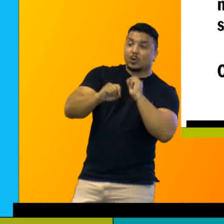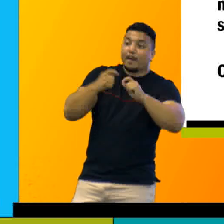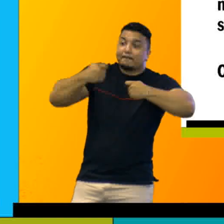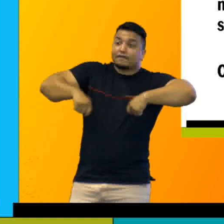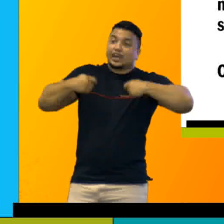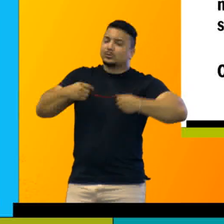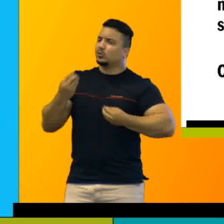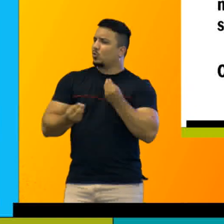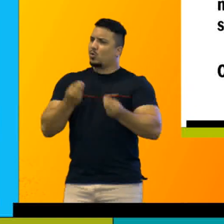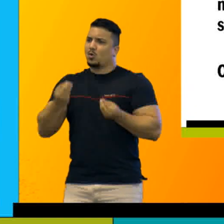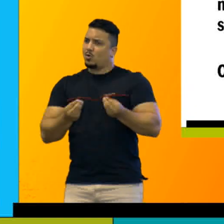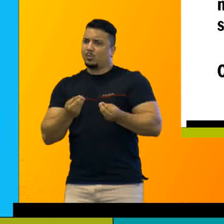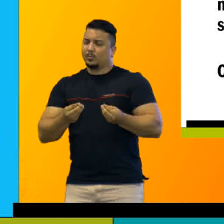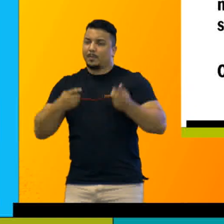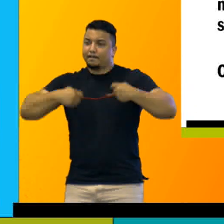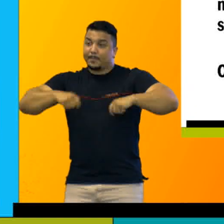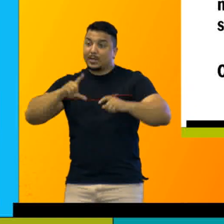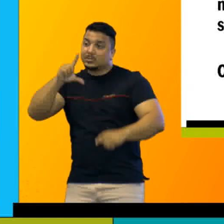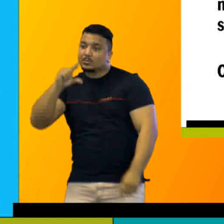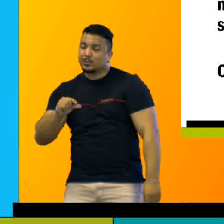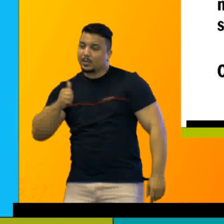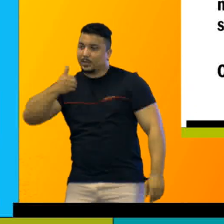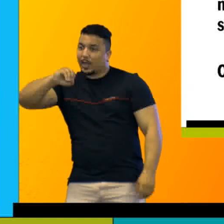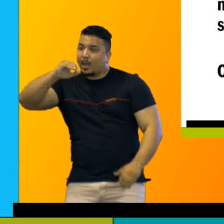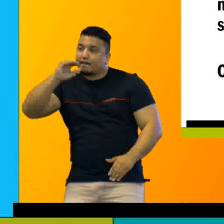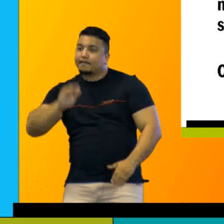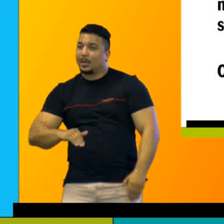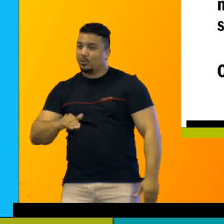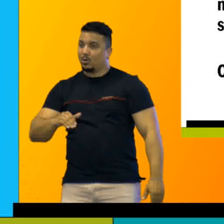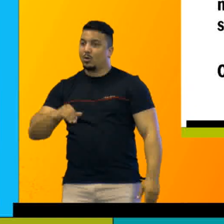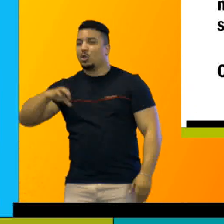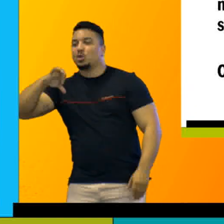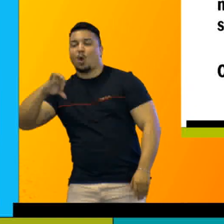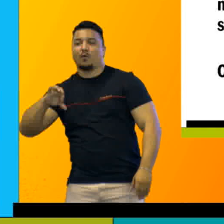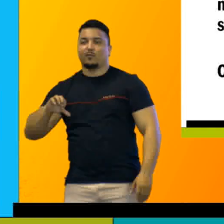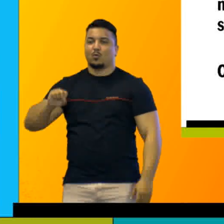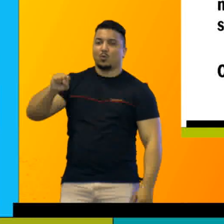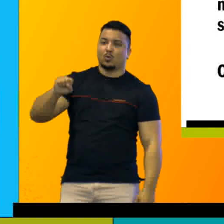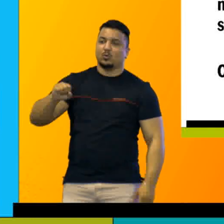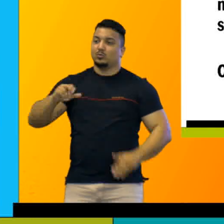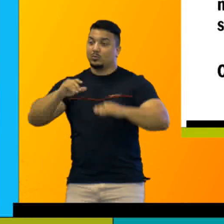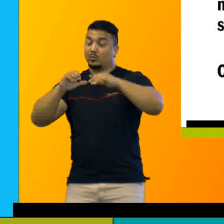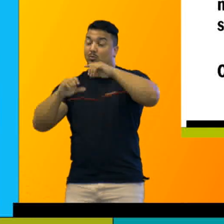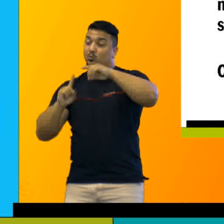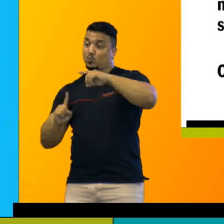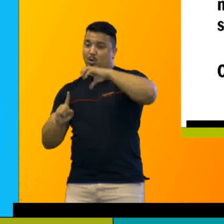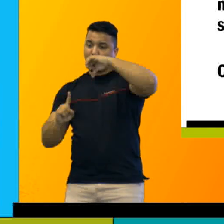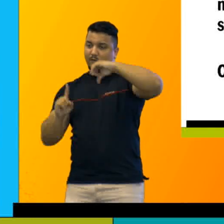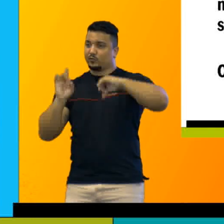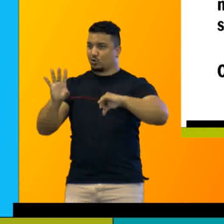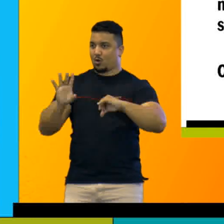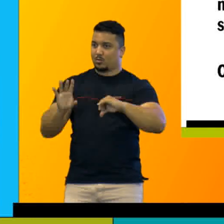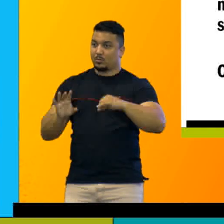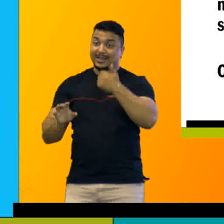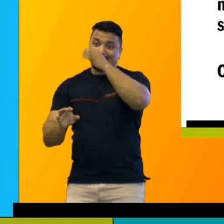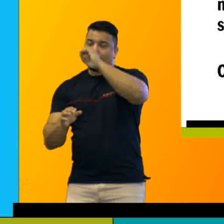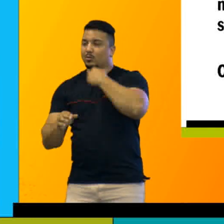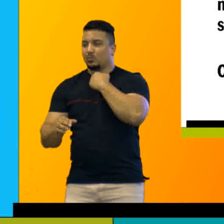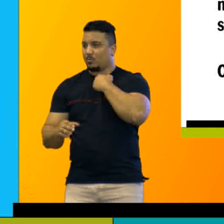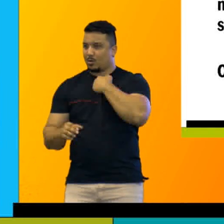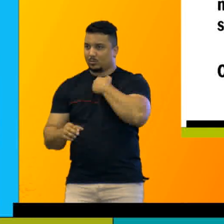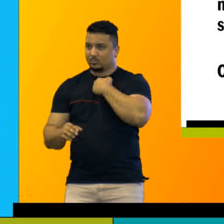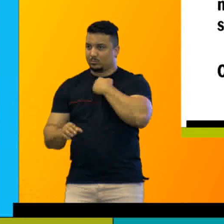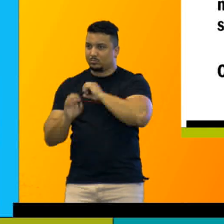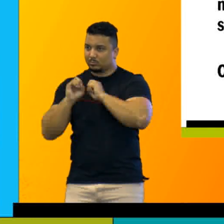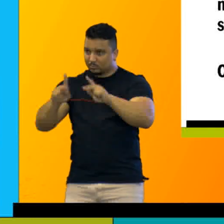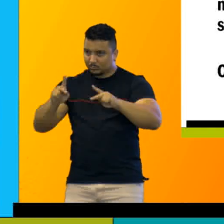que ficar menor do que 10, ó. Só pode ser 9, 8, de 1 a 9. De 1 a 9,999,